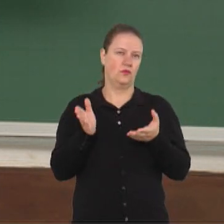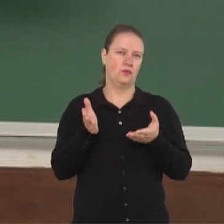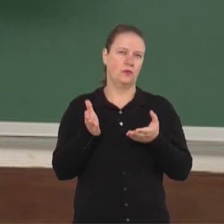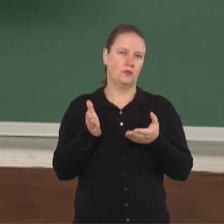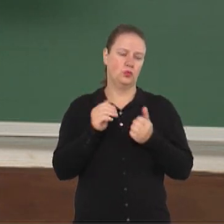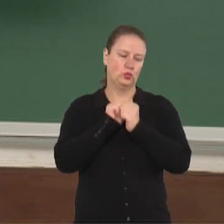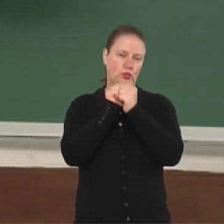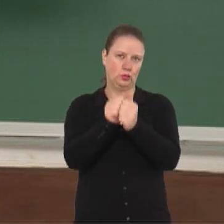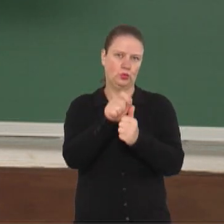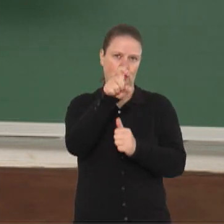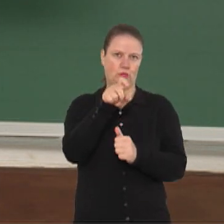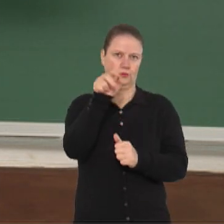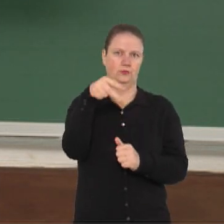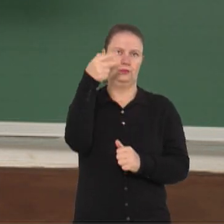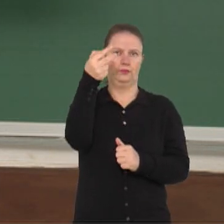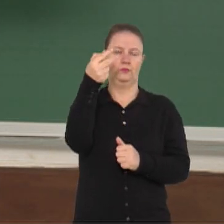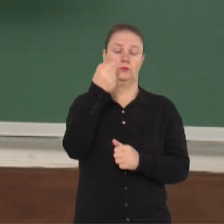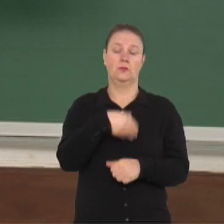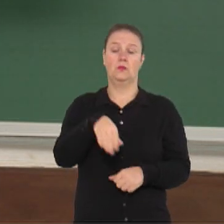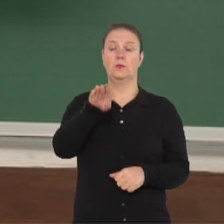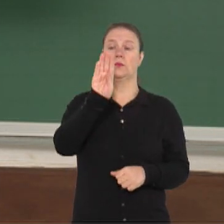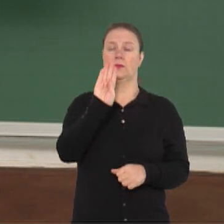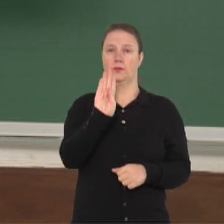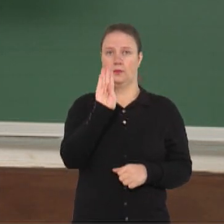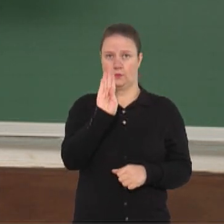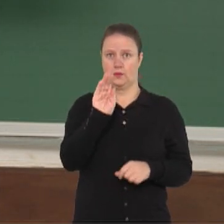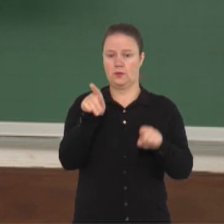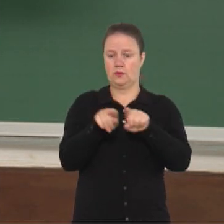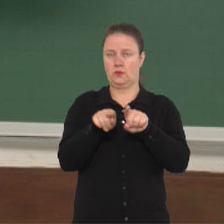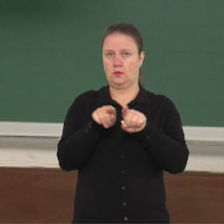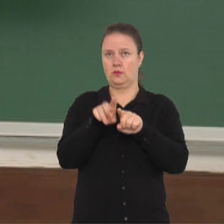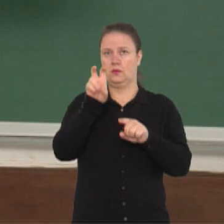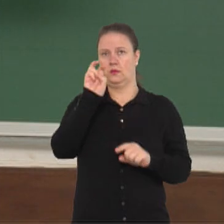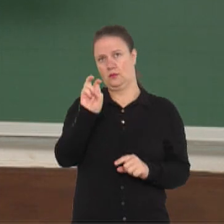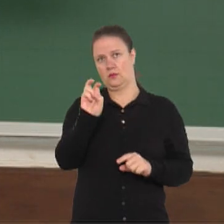acompanhando o x². B é 5, o